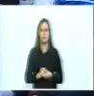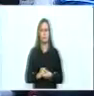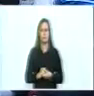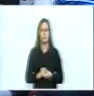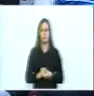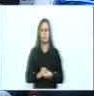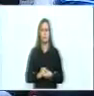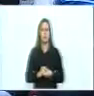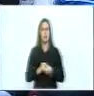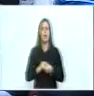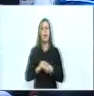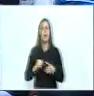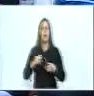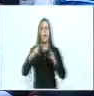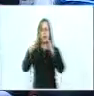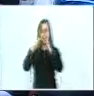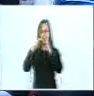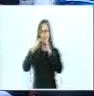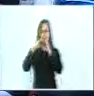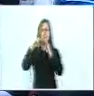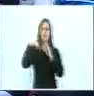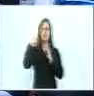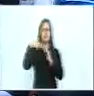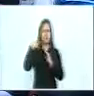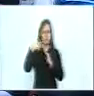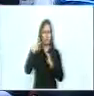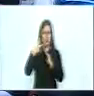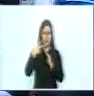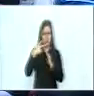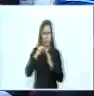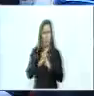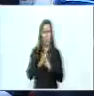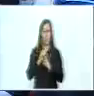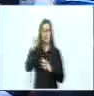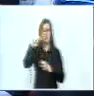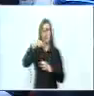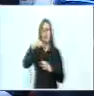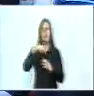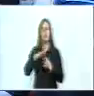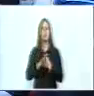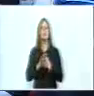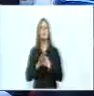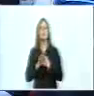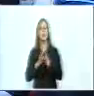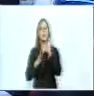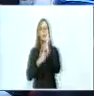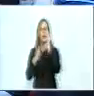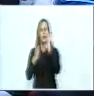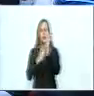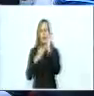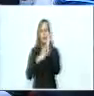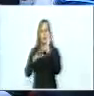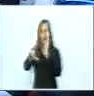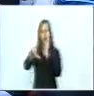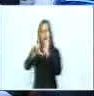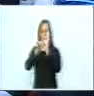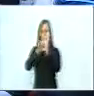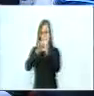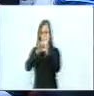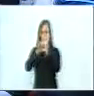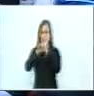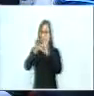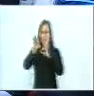À Câmara Municipal de Viçosa, a propositura da emenda à Lei Orgânica Municipal, que